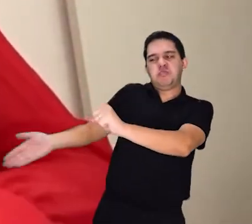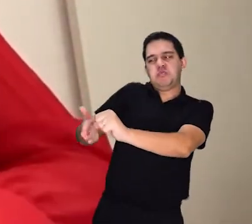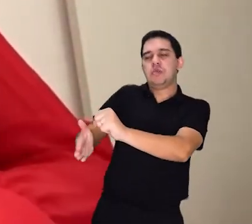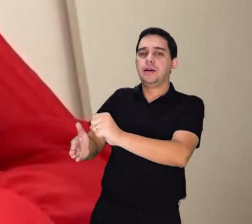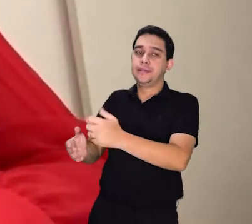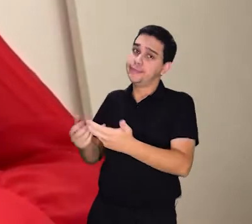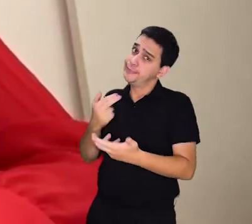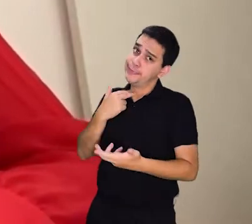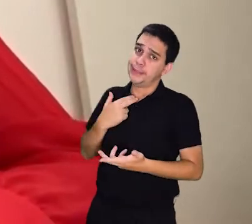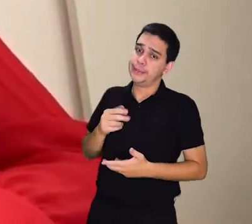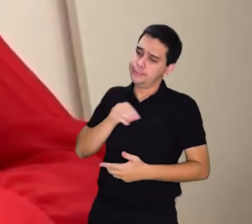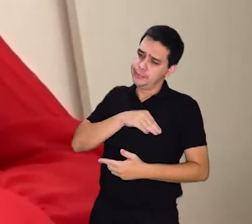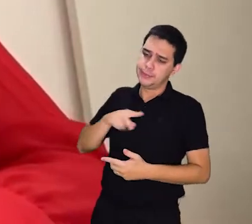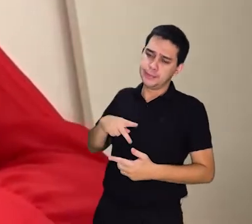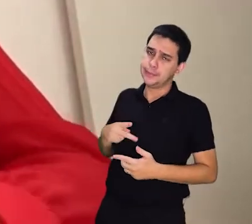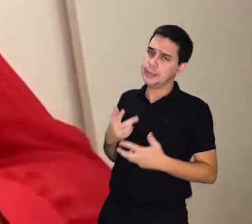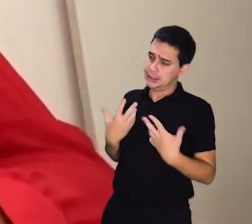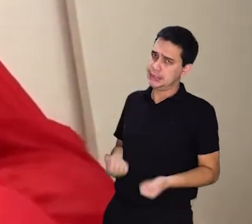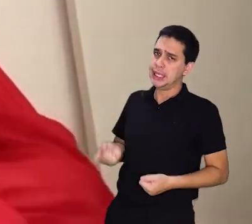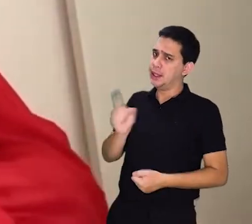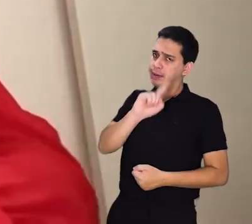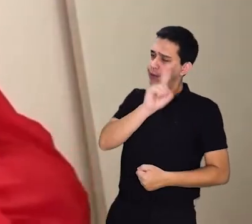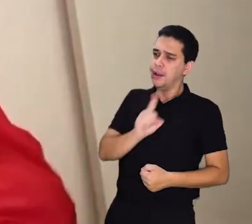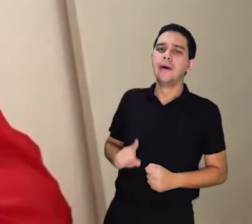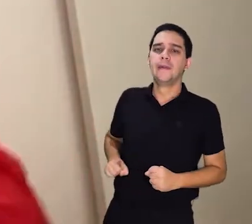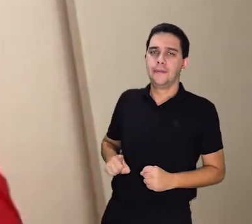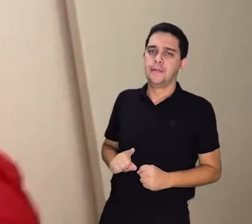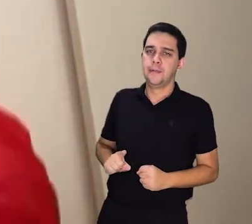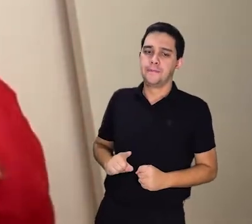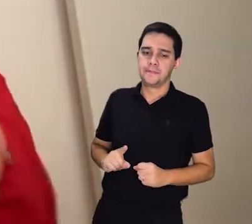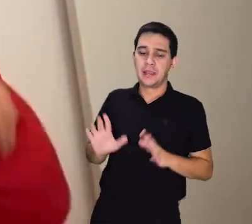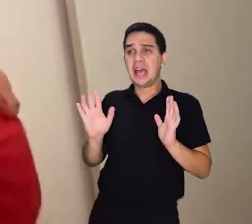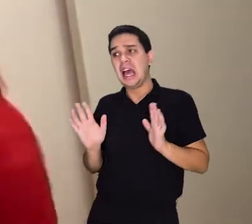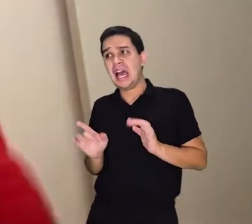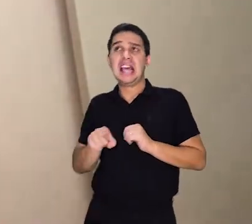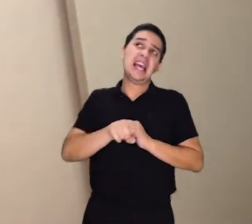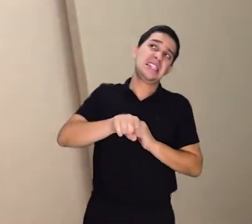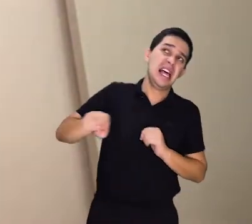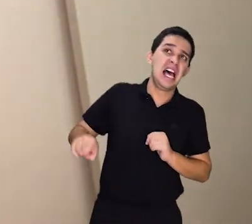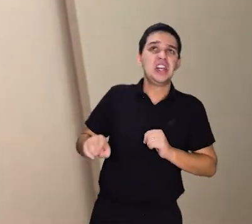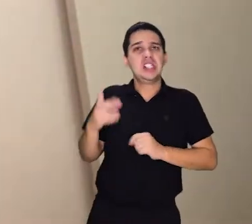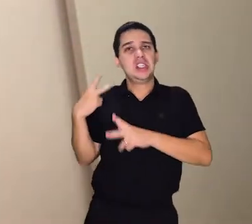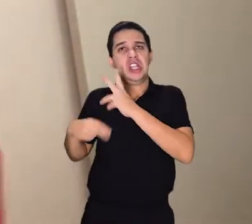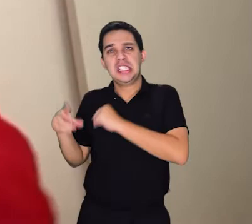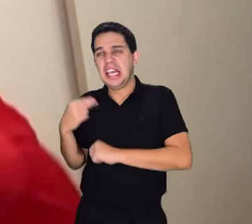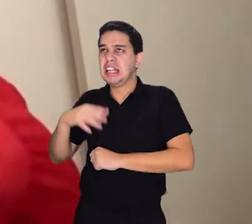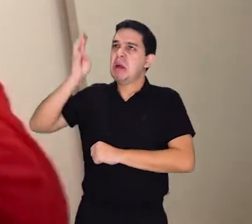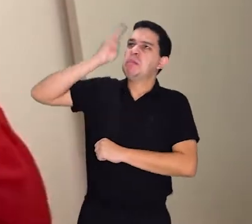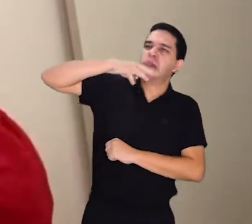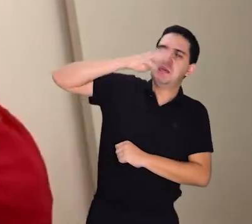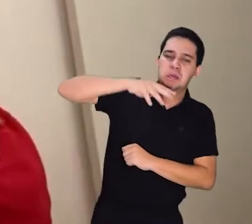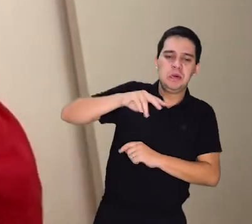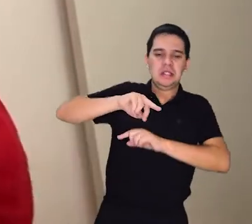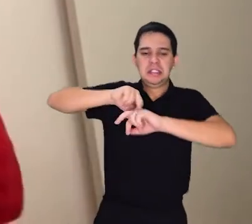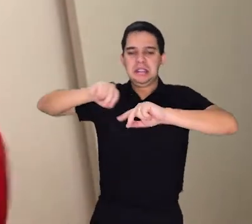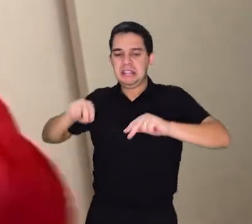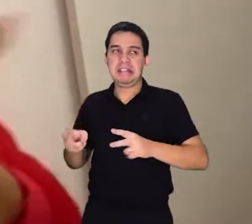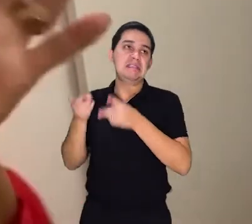não compactuará jamais, né? Então, isso é importante também dizer, que não é que esses adolescentes